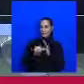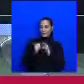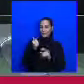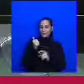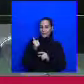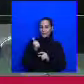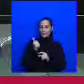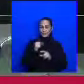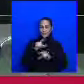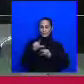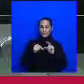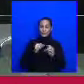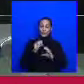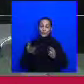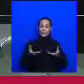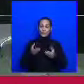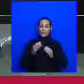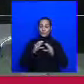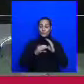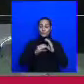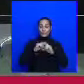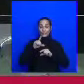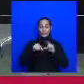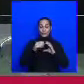primeiro sorteio. Hoje o sorteio do concurso